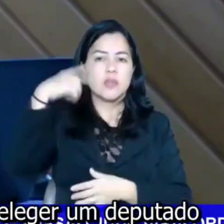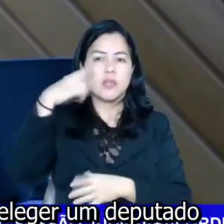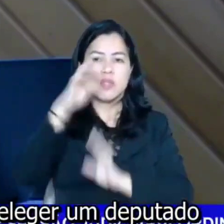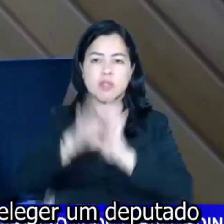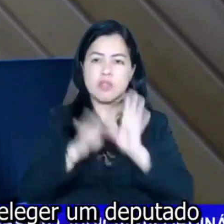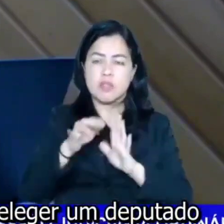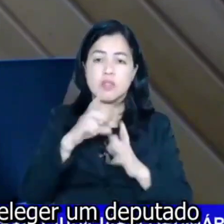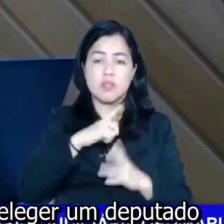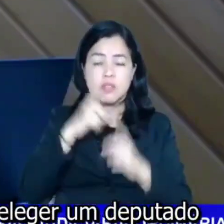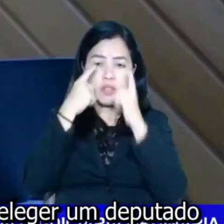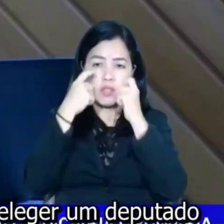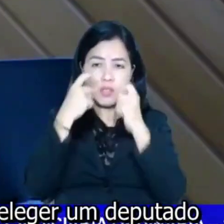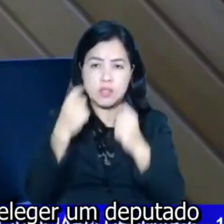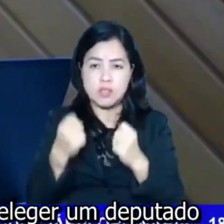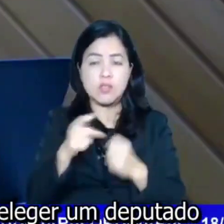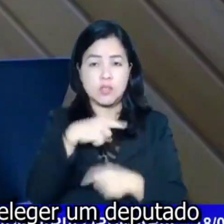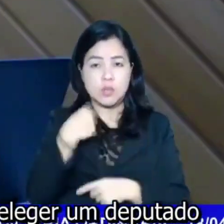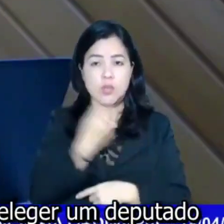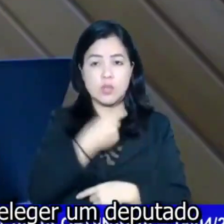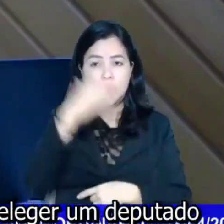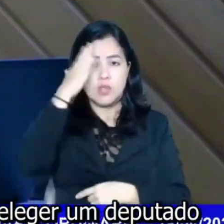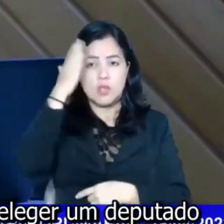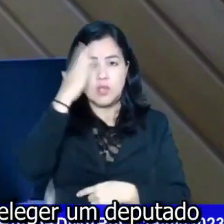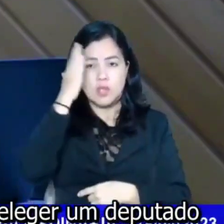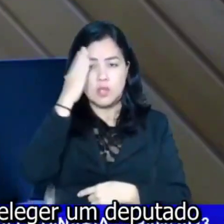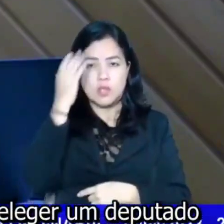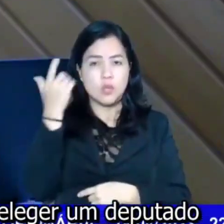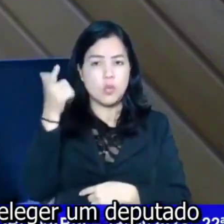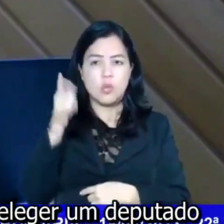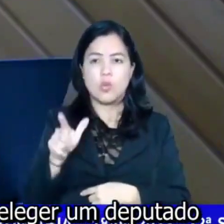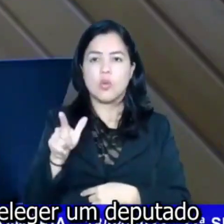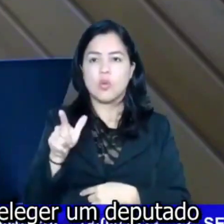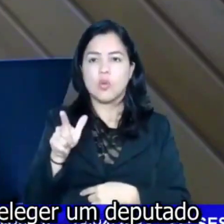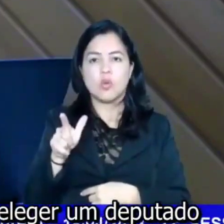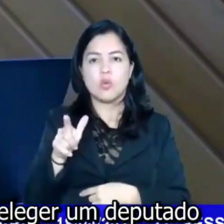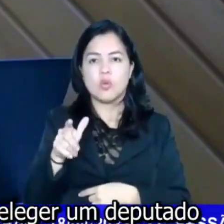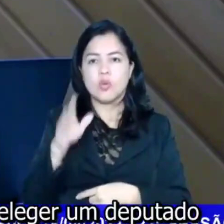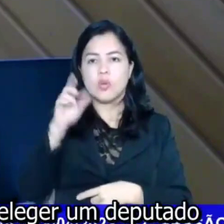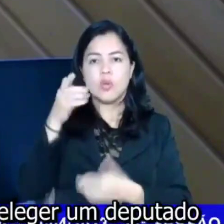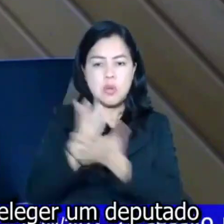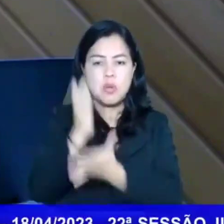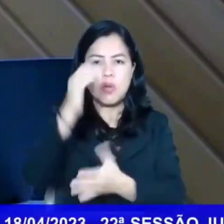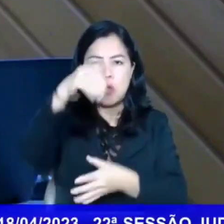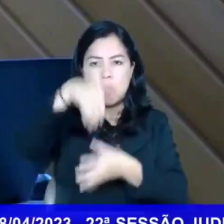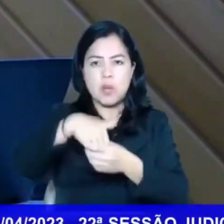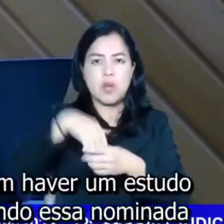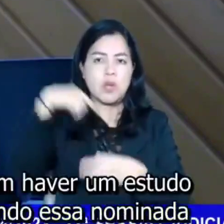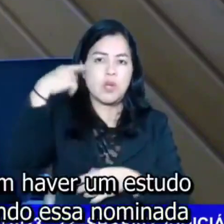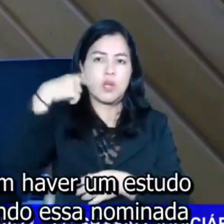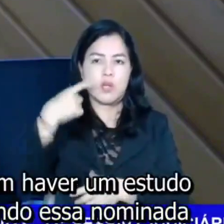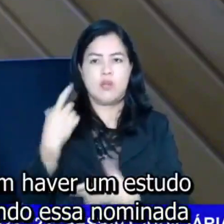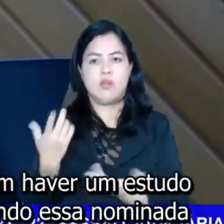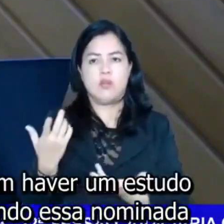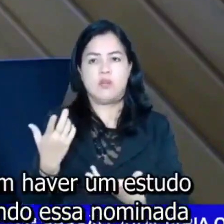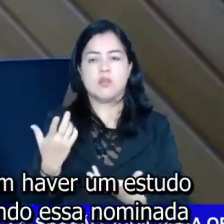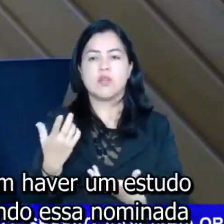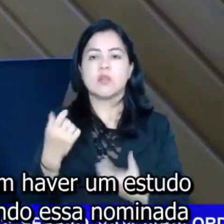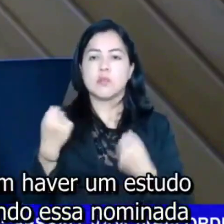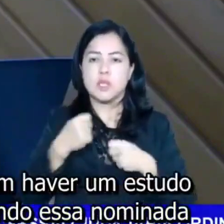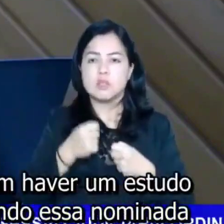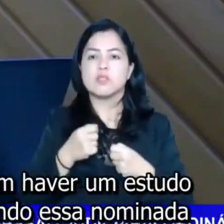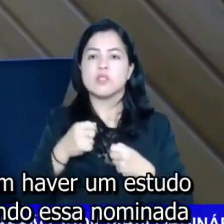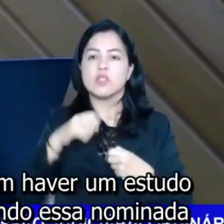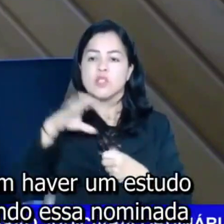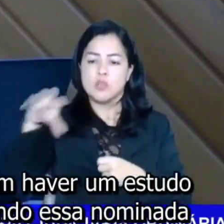Total interesse. A gente sabe que a gente não consegue eleger um deputado sem haver uma composição